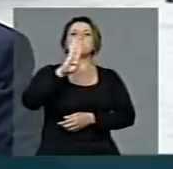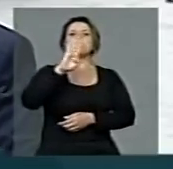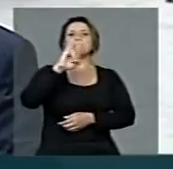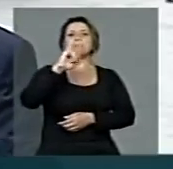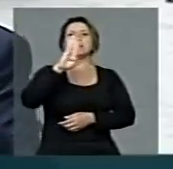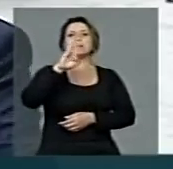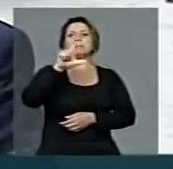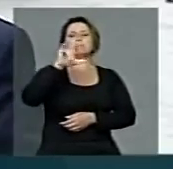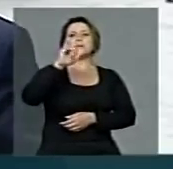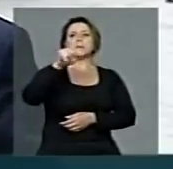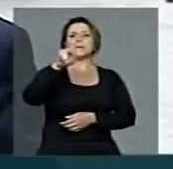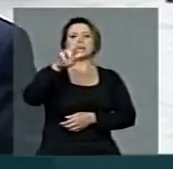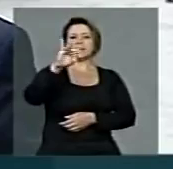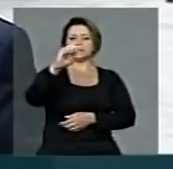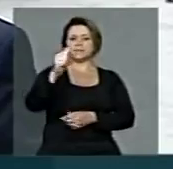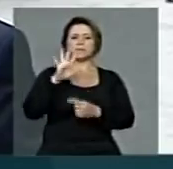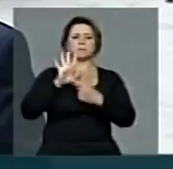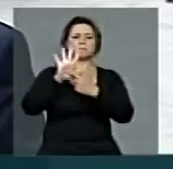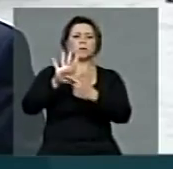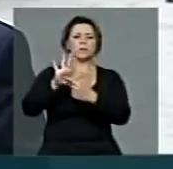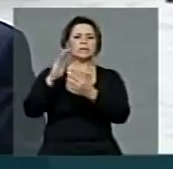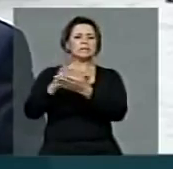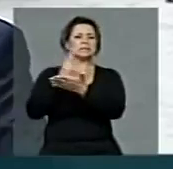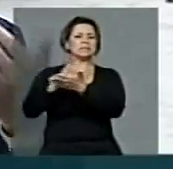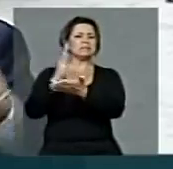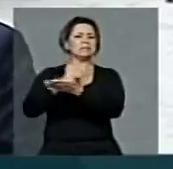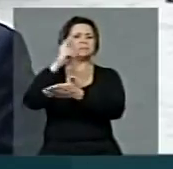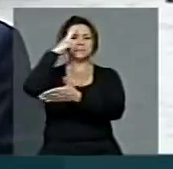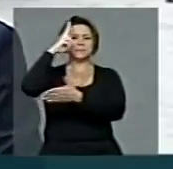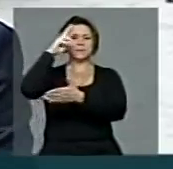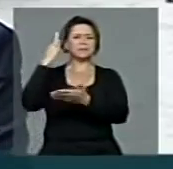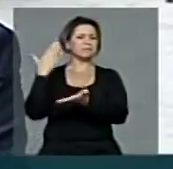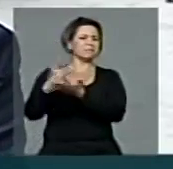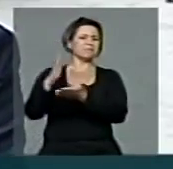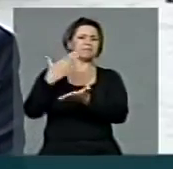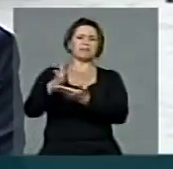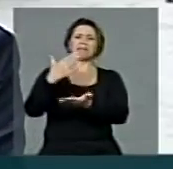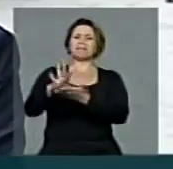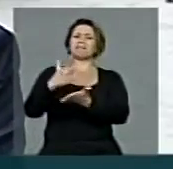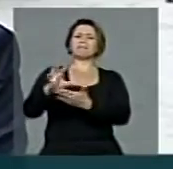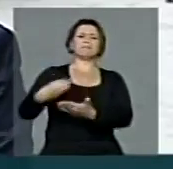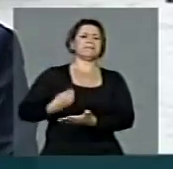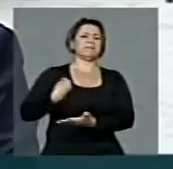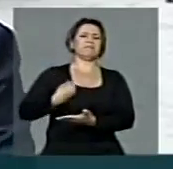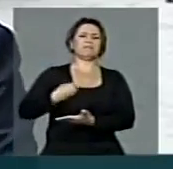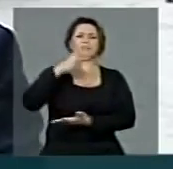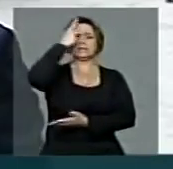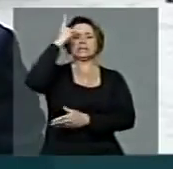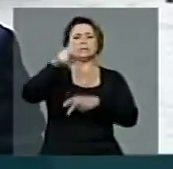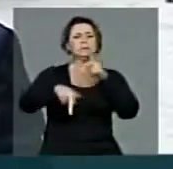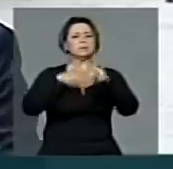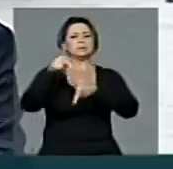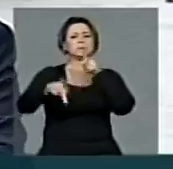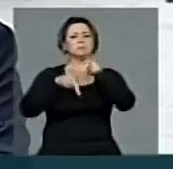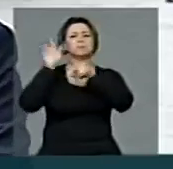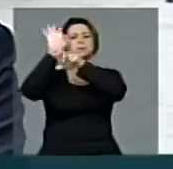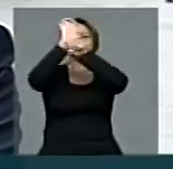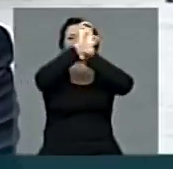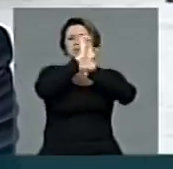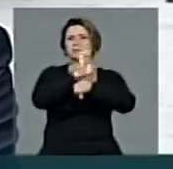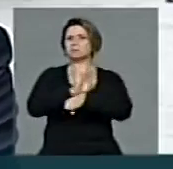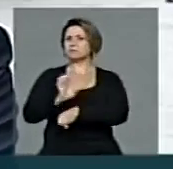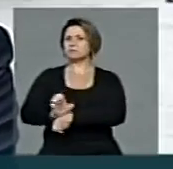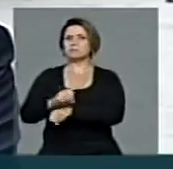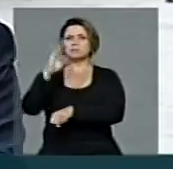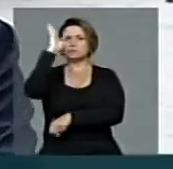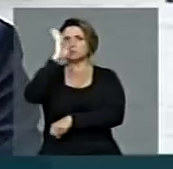totalmente alheias à nossa realidade, alheio aos nossos problemas. Isso nos preocupa muito e o senhor